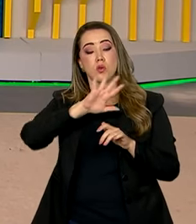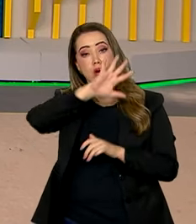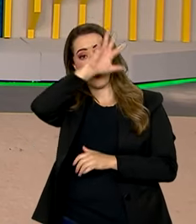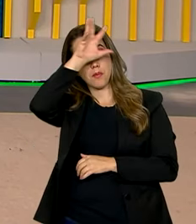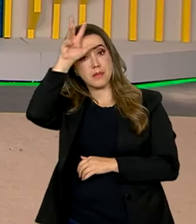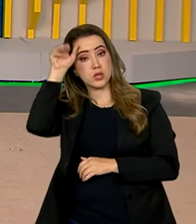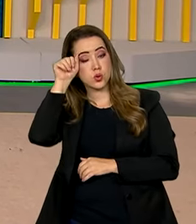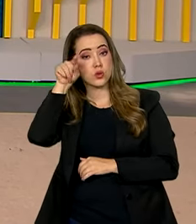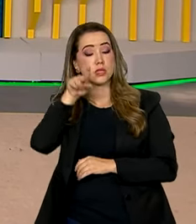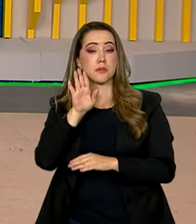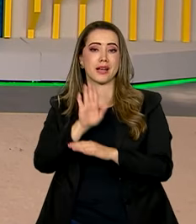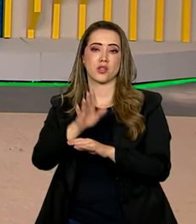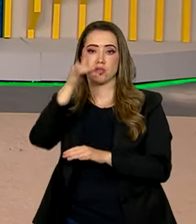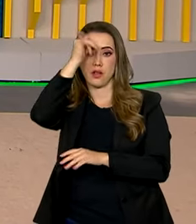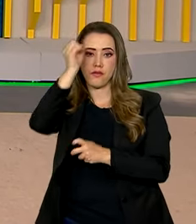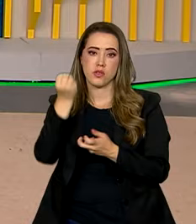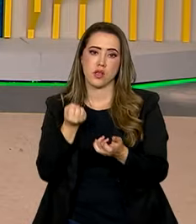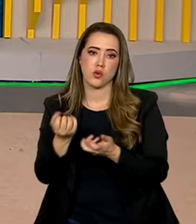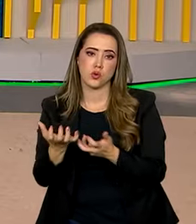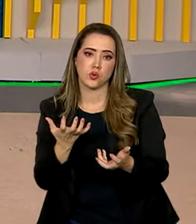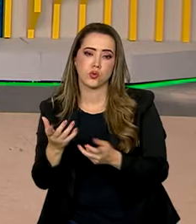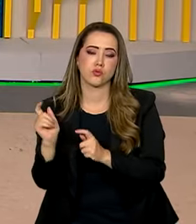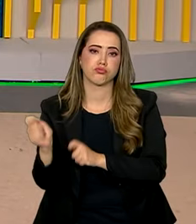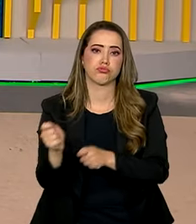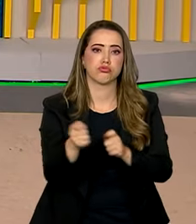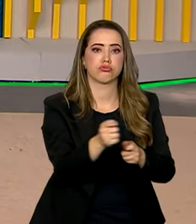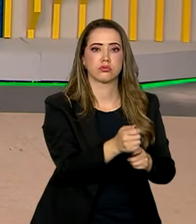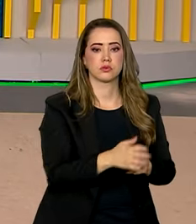para ajudar no combate aos incêndios florestais.